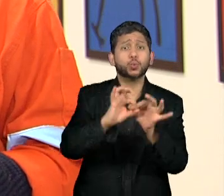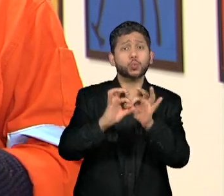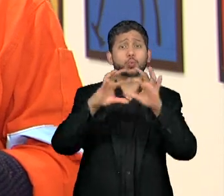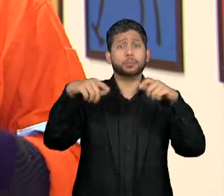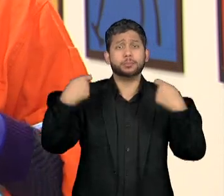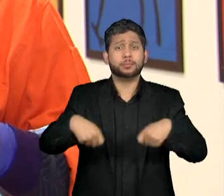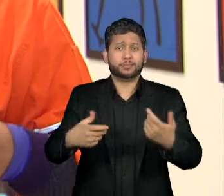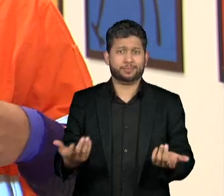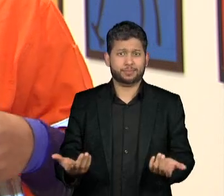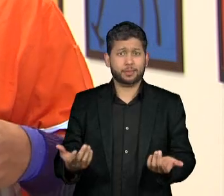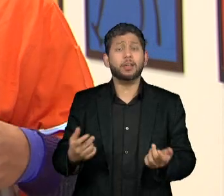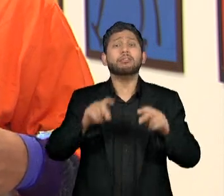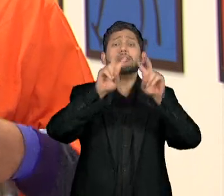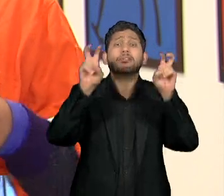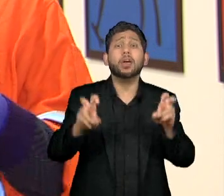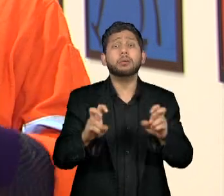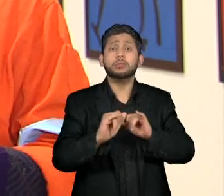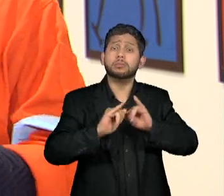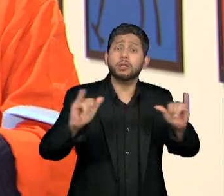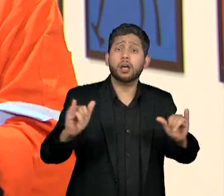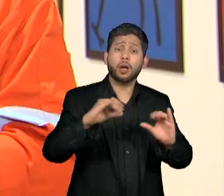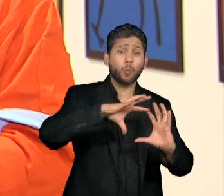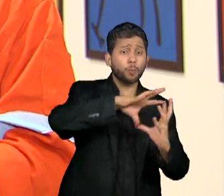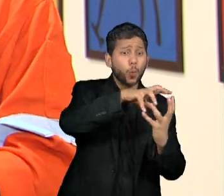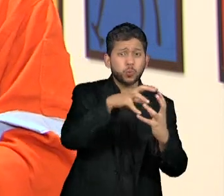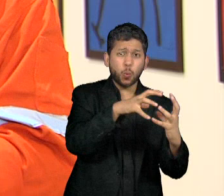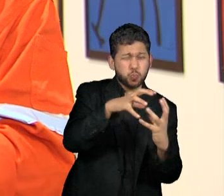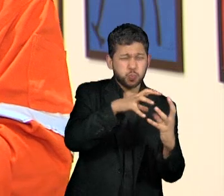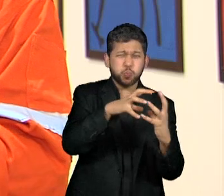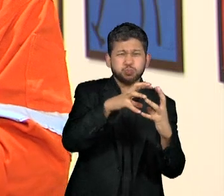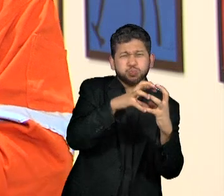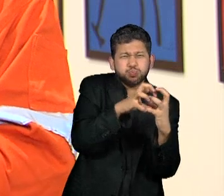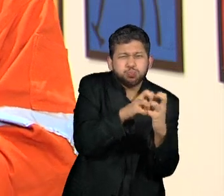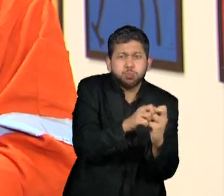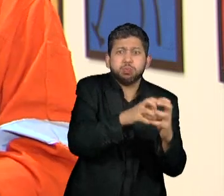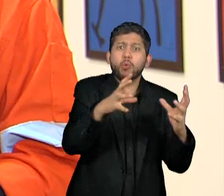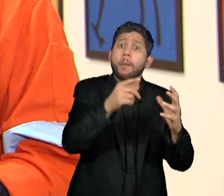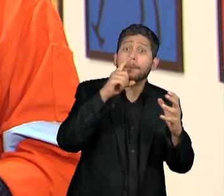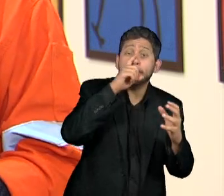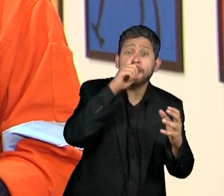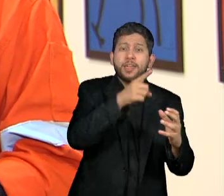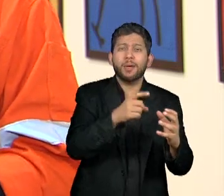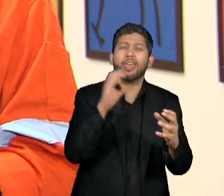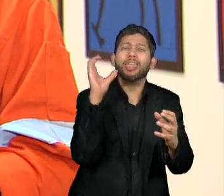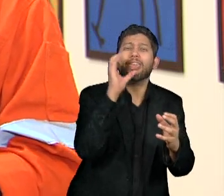tratarmos exatamente da urgência do fim do mundo, do aquecimento global e de